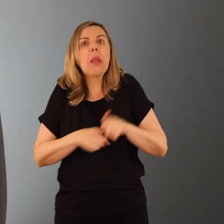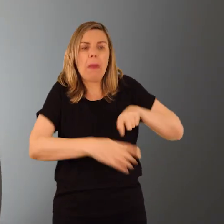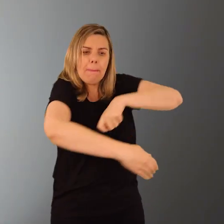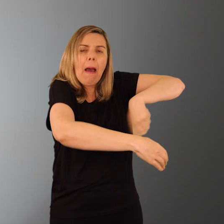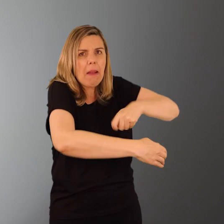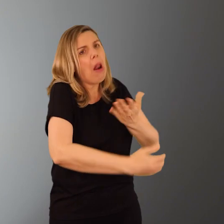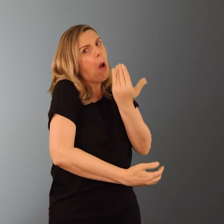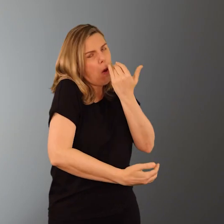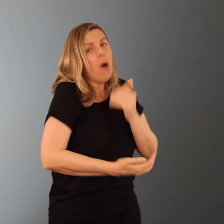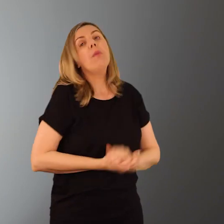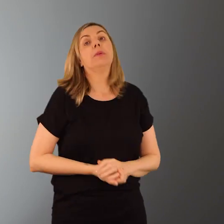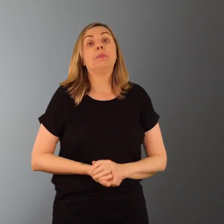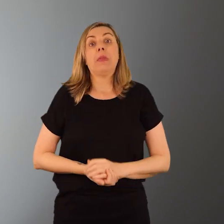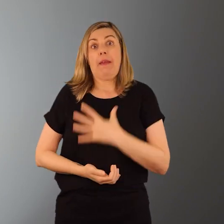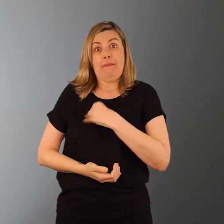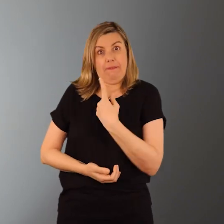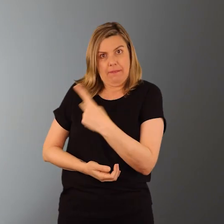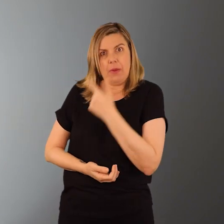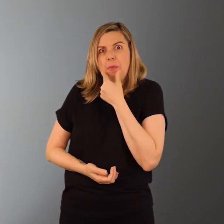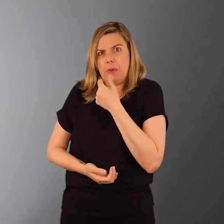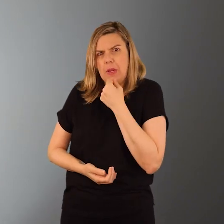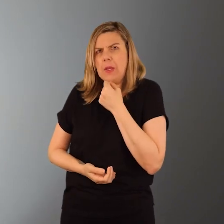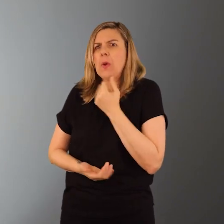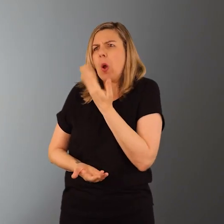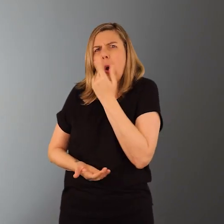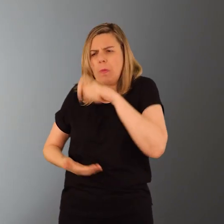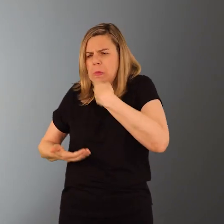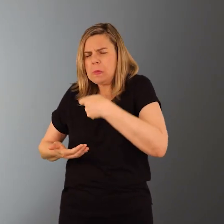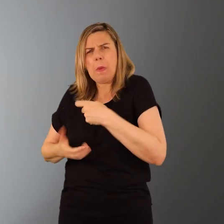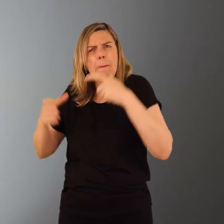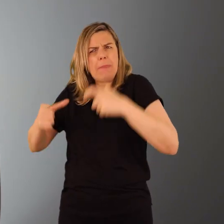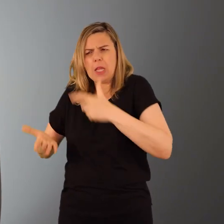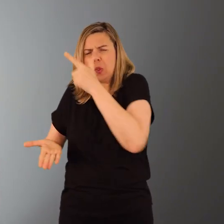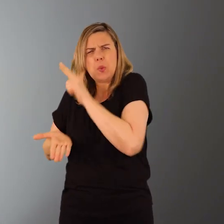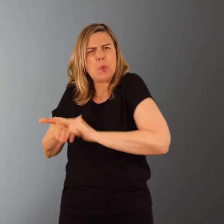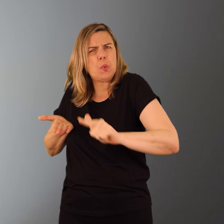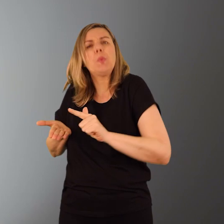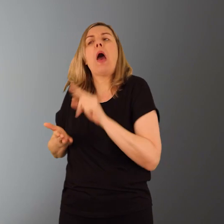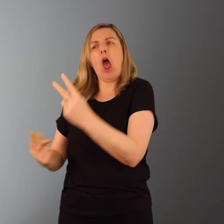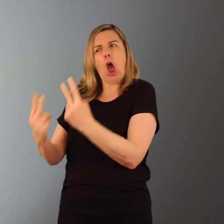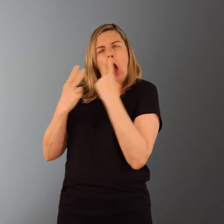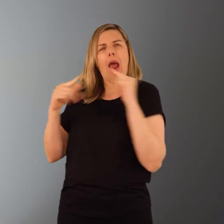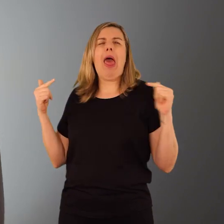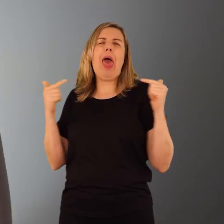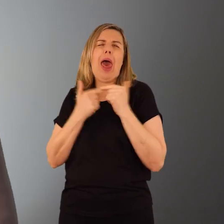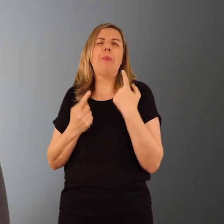lado, risonha. O menino raspava o prato todo, comia tudo que ele podia comer, sabe? E olhava para mim e ria ainda, porque eles